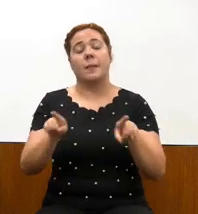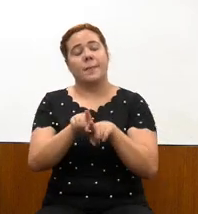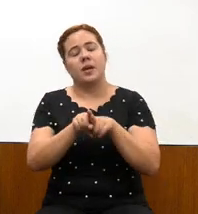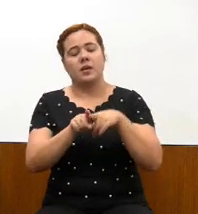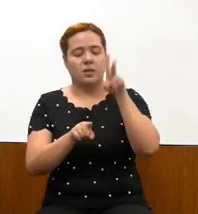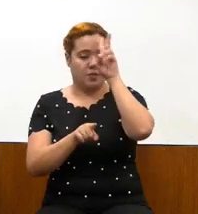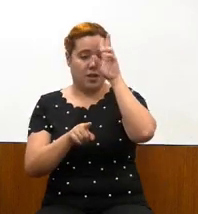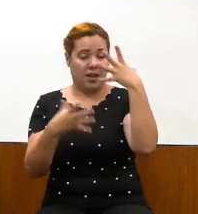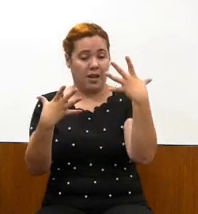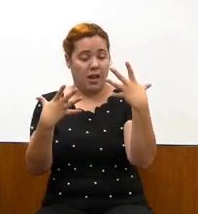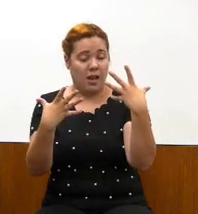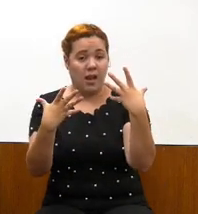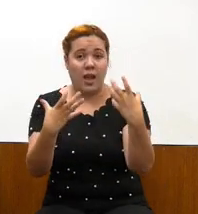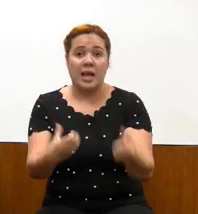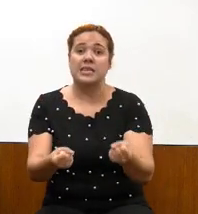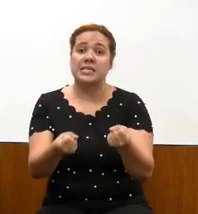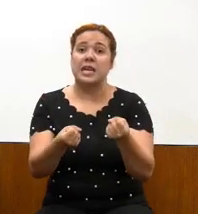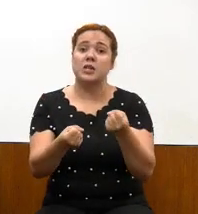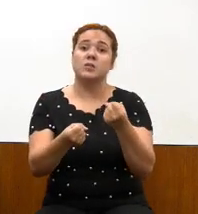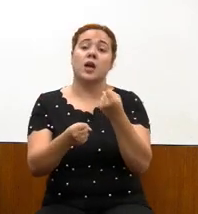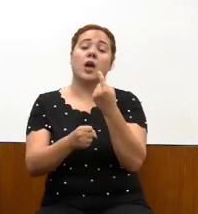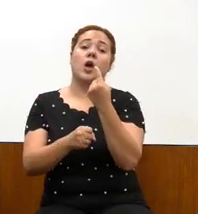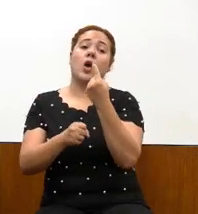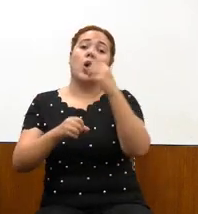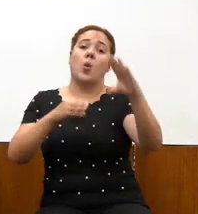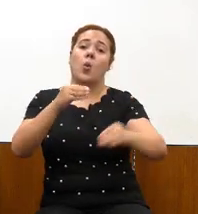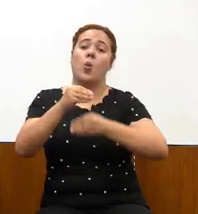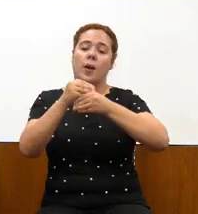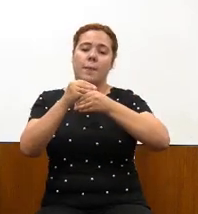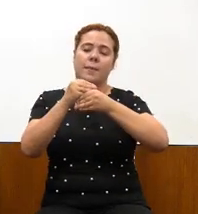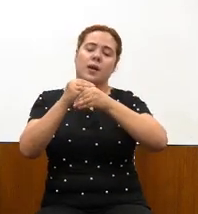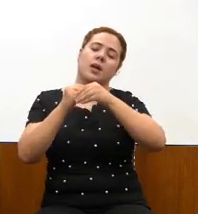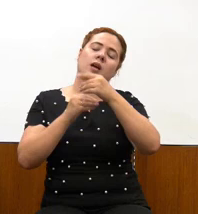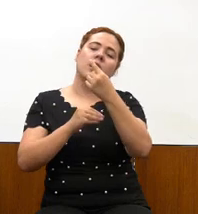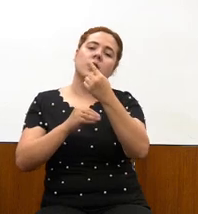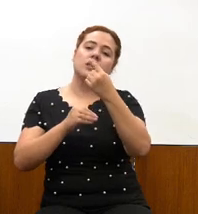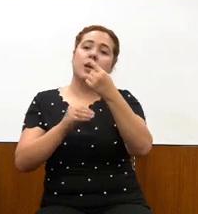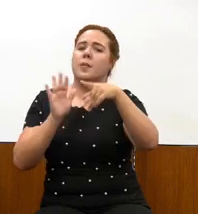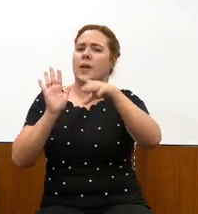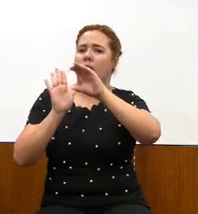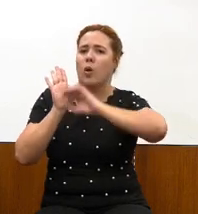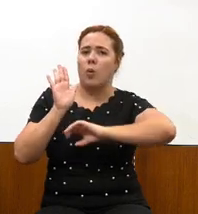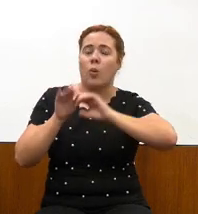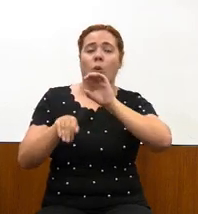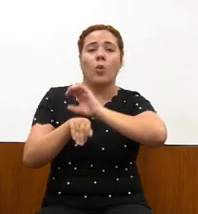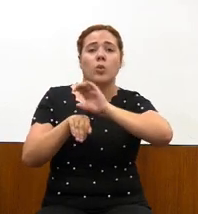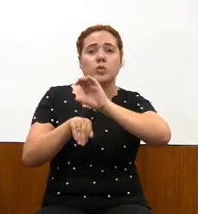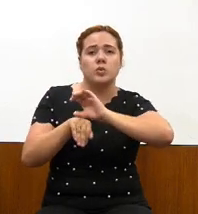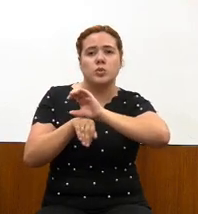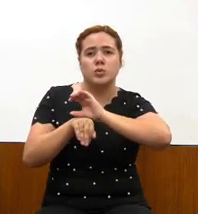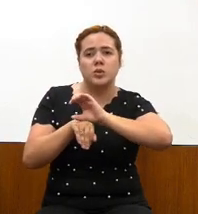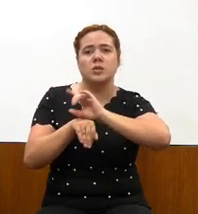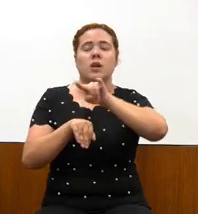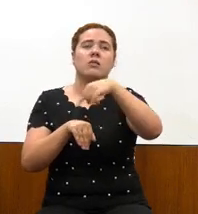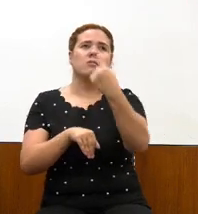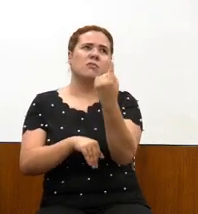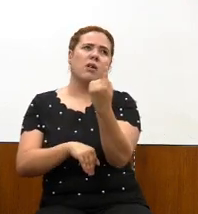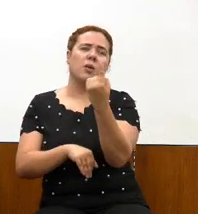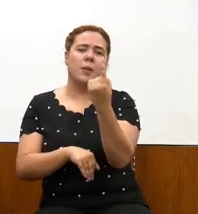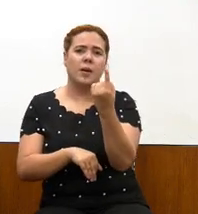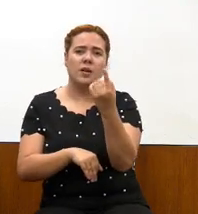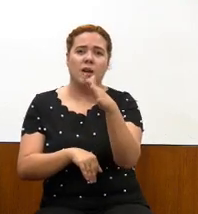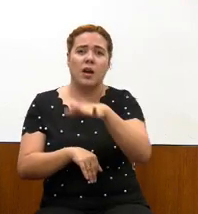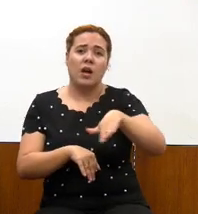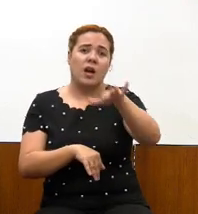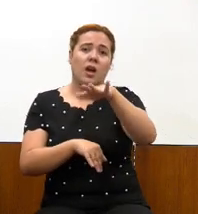a aprovação e sanção da Emenda Constitucional 114/2023, que permite o repasse de recursos públicos, mesmo